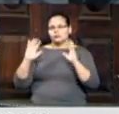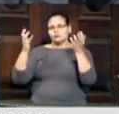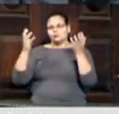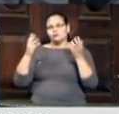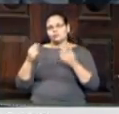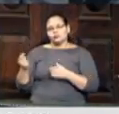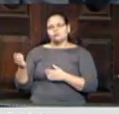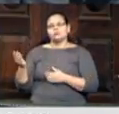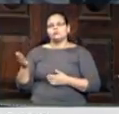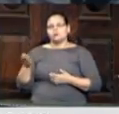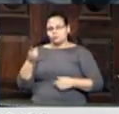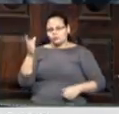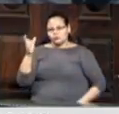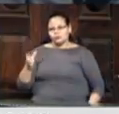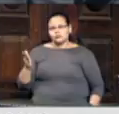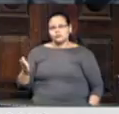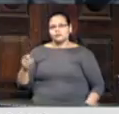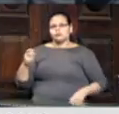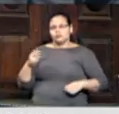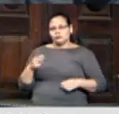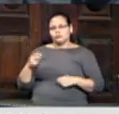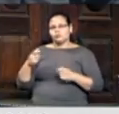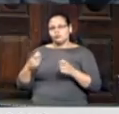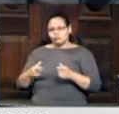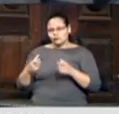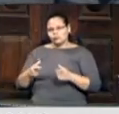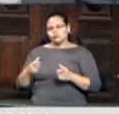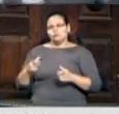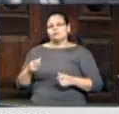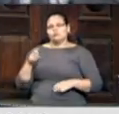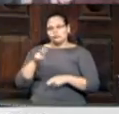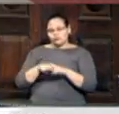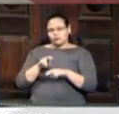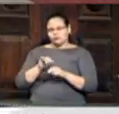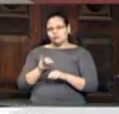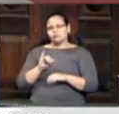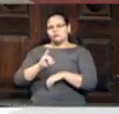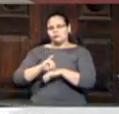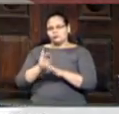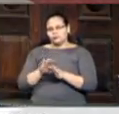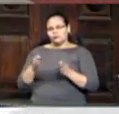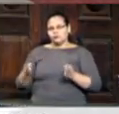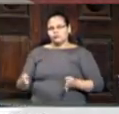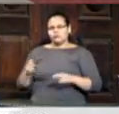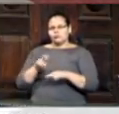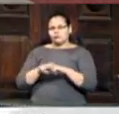possa conduzi-lo para o seu lugar reservado nesta mesa de honra.